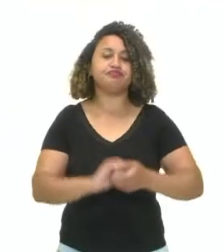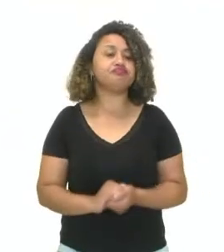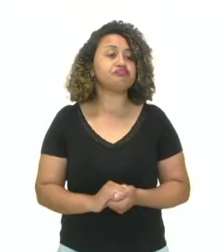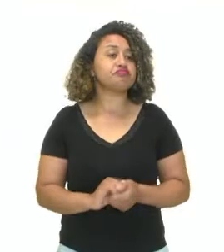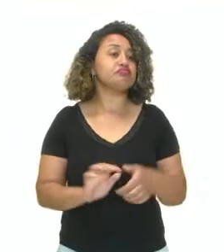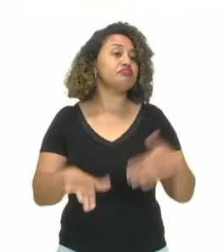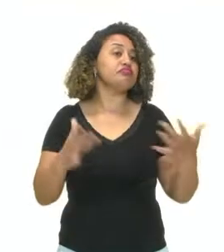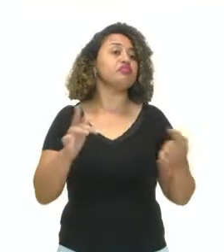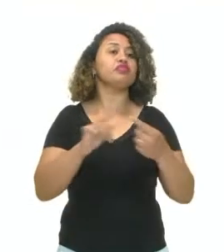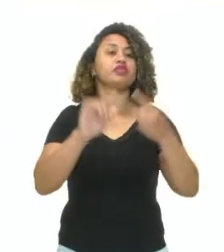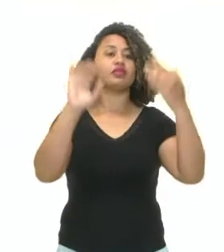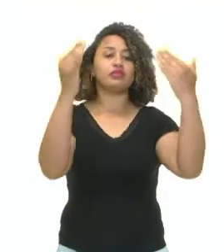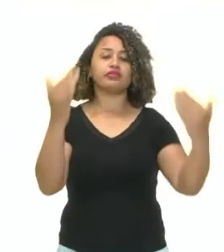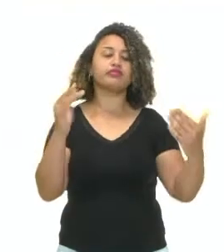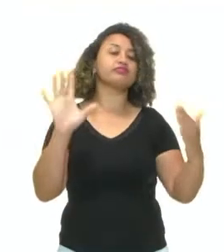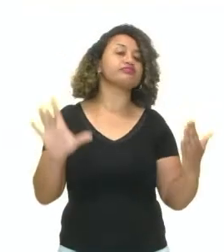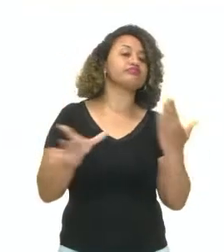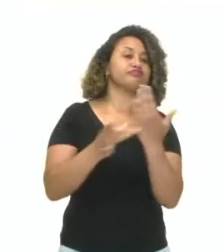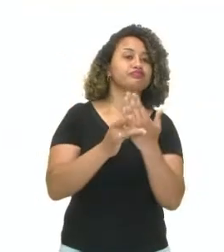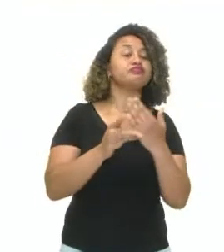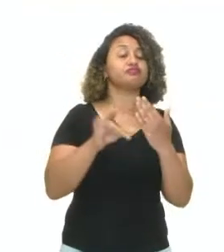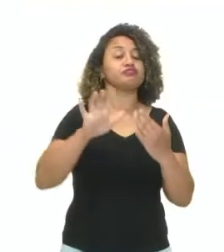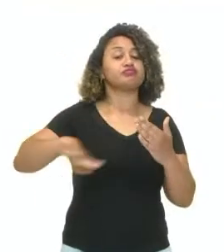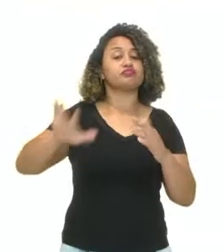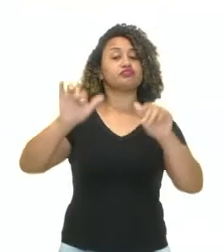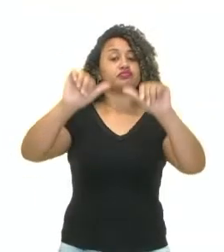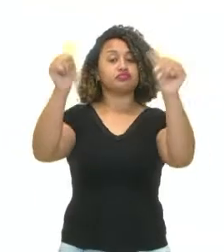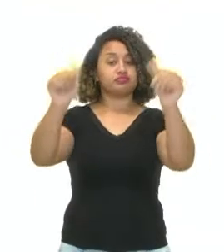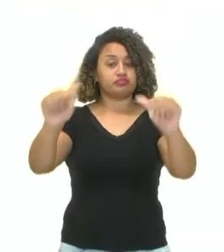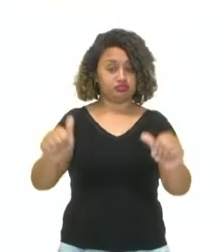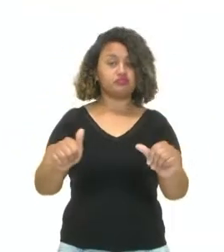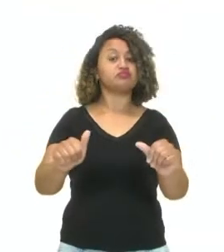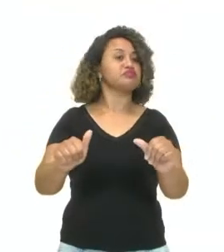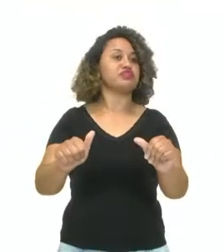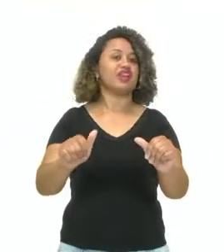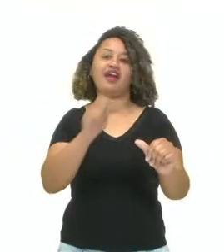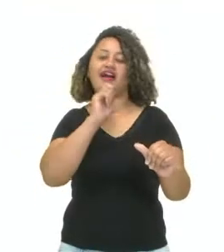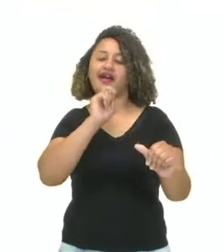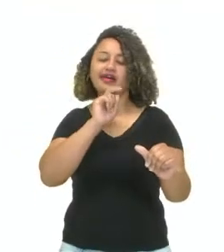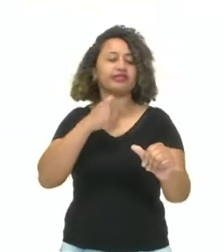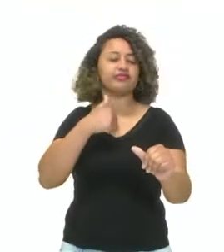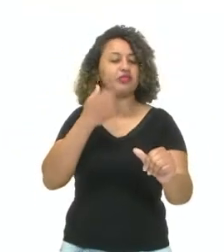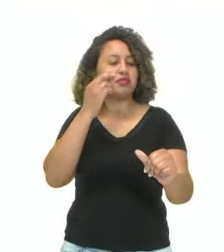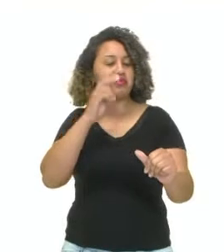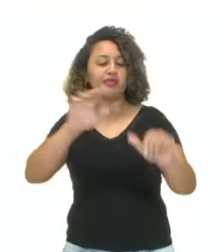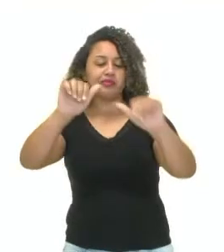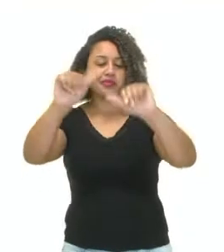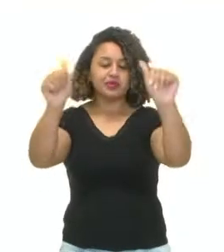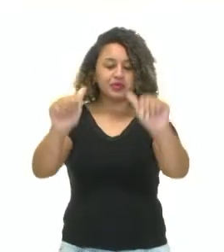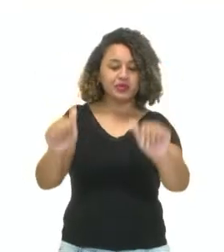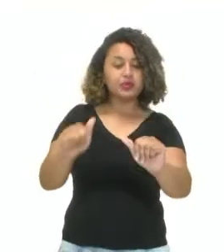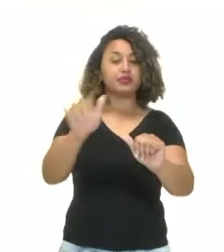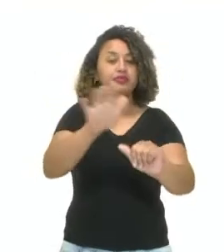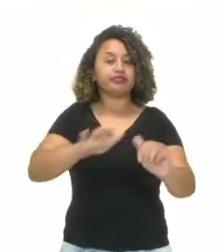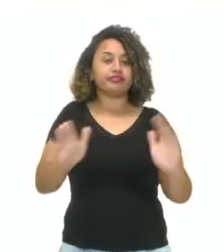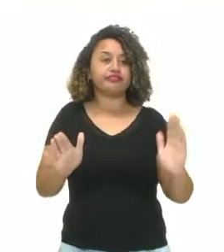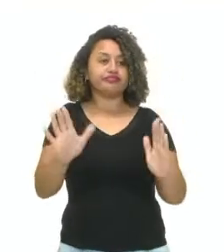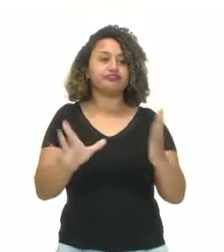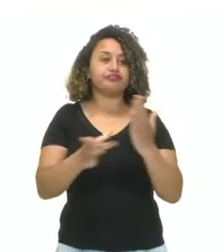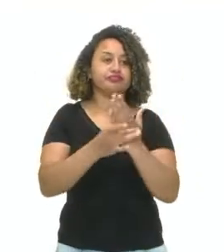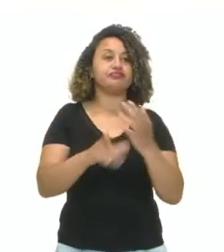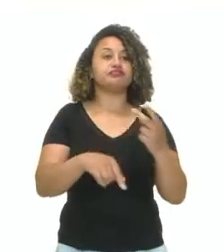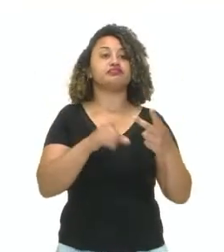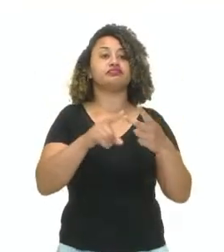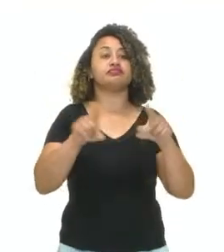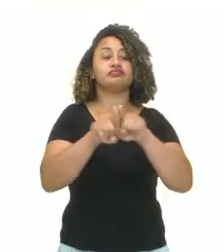objetivos: analisar o realismo na escultura, que a gente não viu a relação com a escultura ainda, o teatro, que a gente também